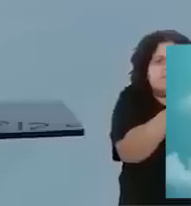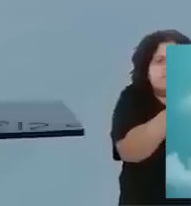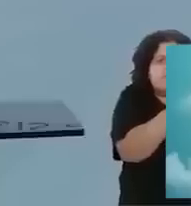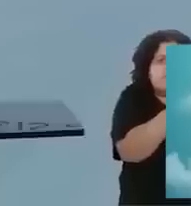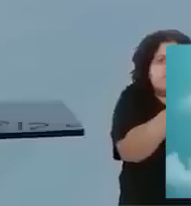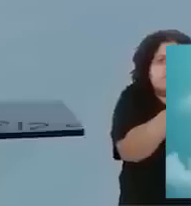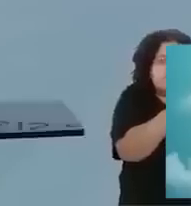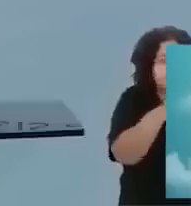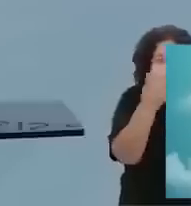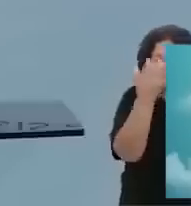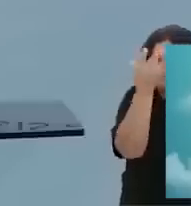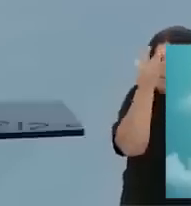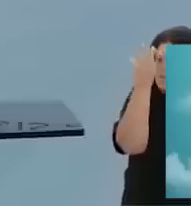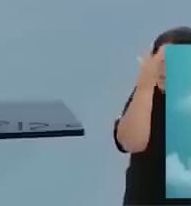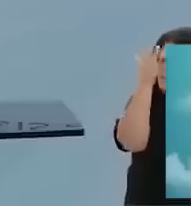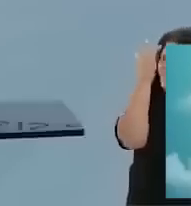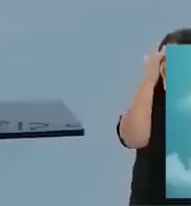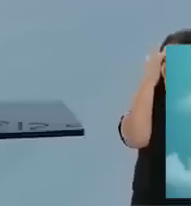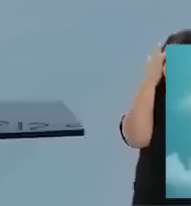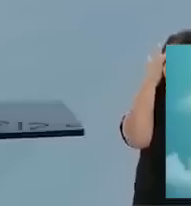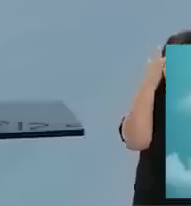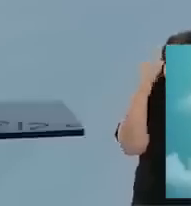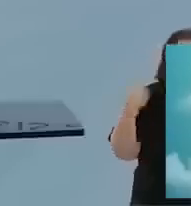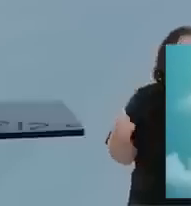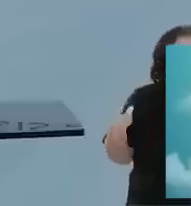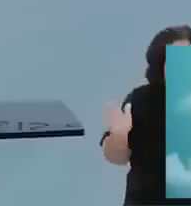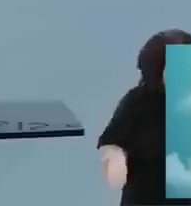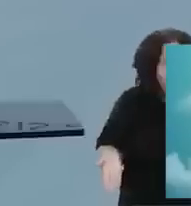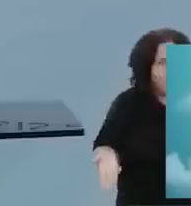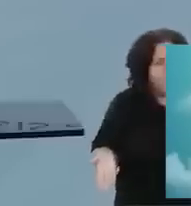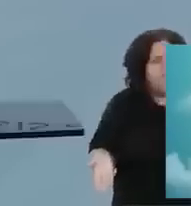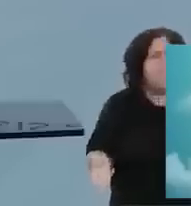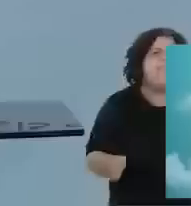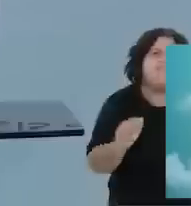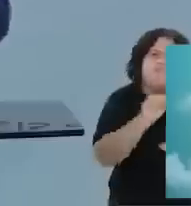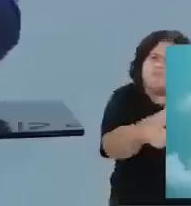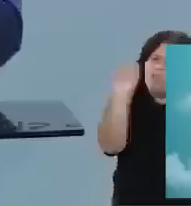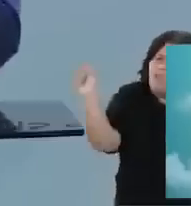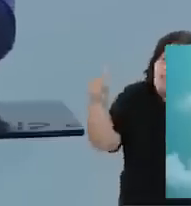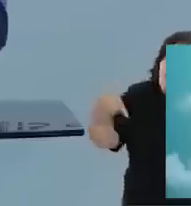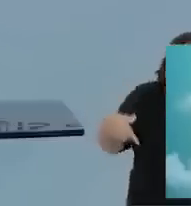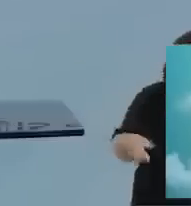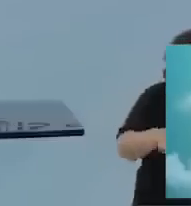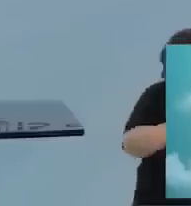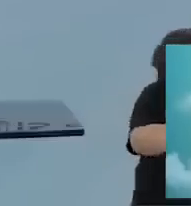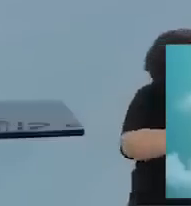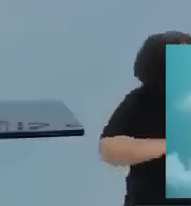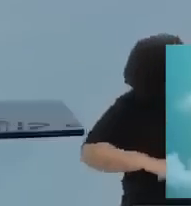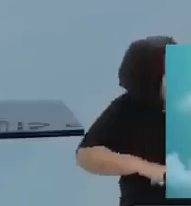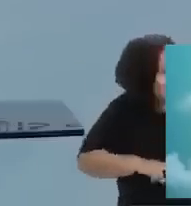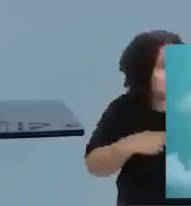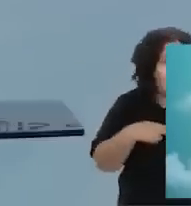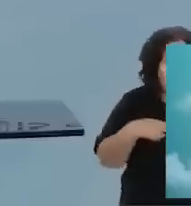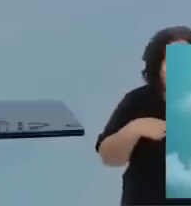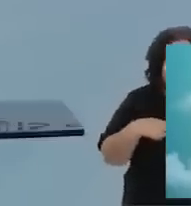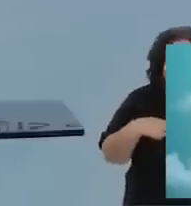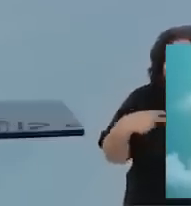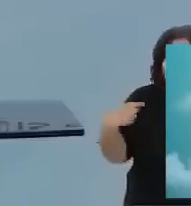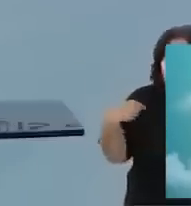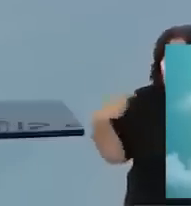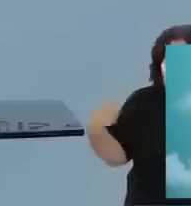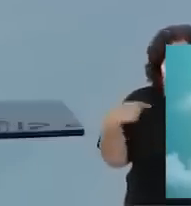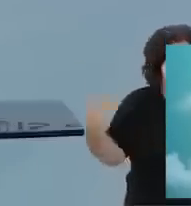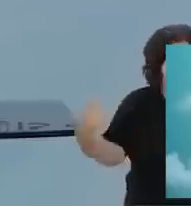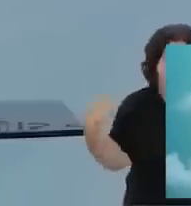nossa meditação nesta manhã. Em primeiro lugar, o texto que lemos fala que somos membros uns dos outros.